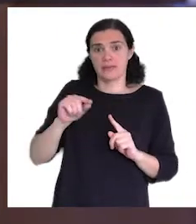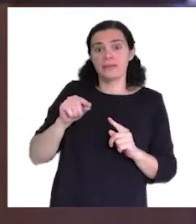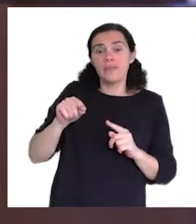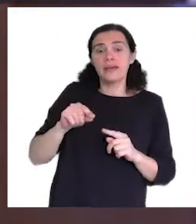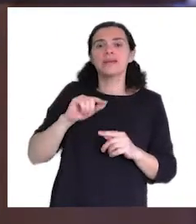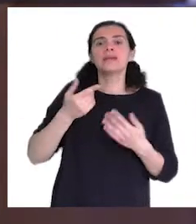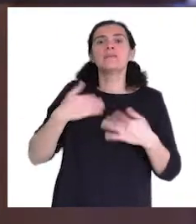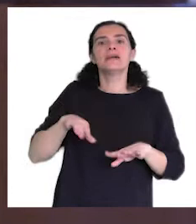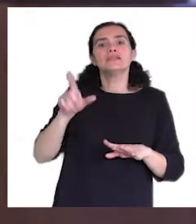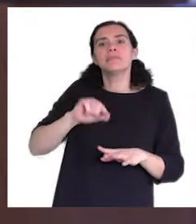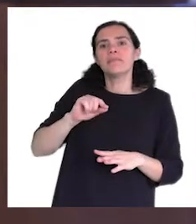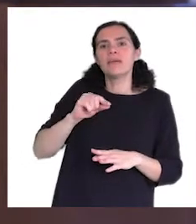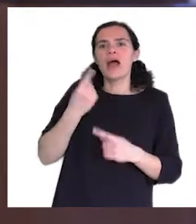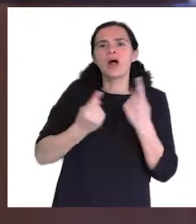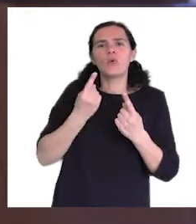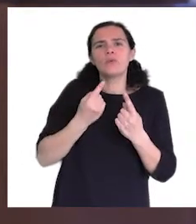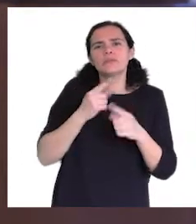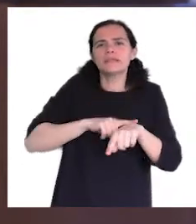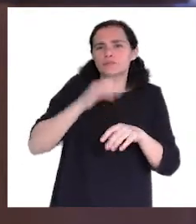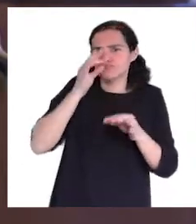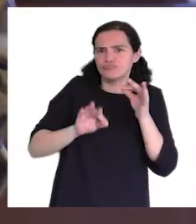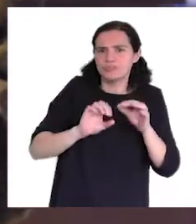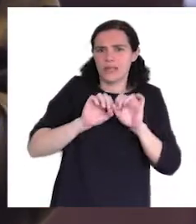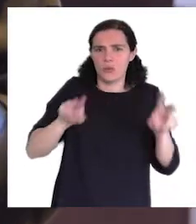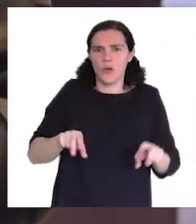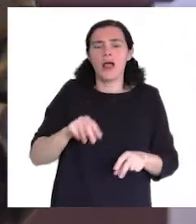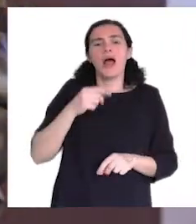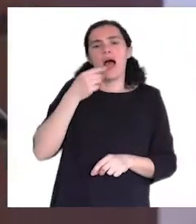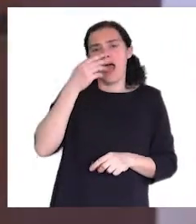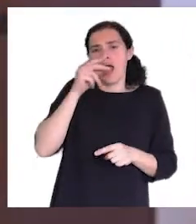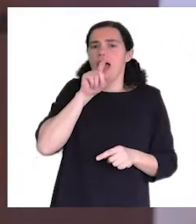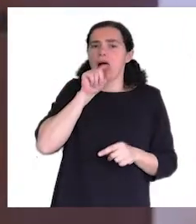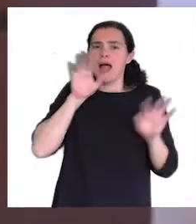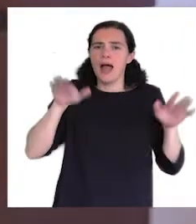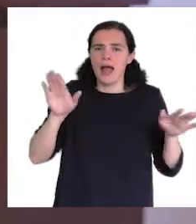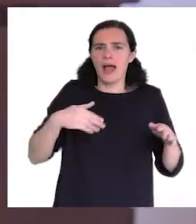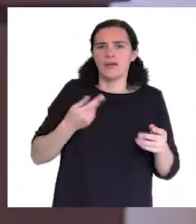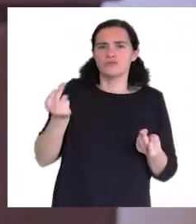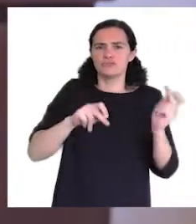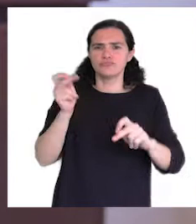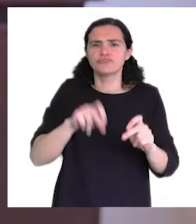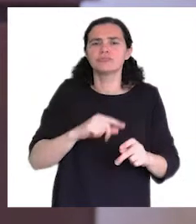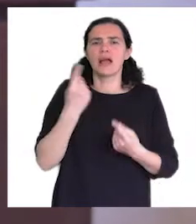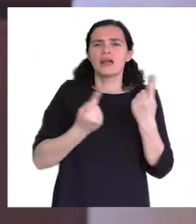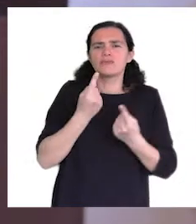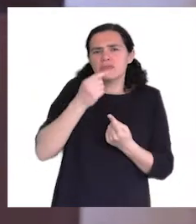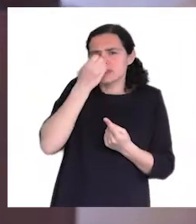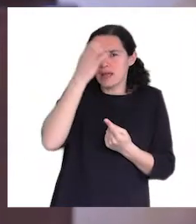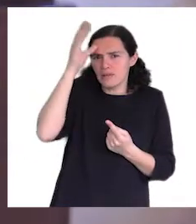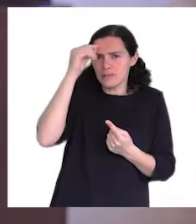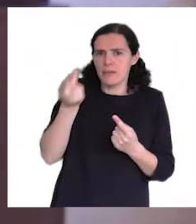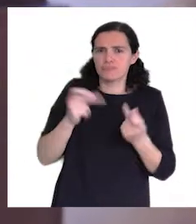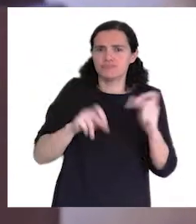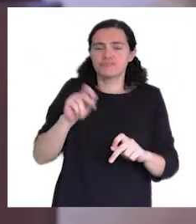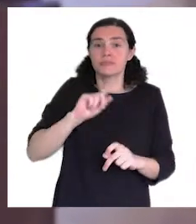ano todo, mas aquelas que vêm só de passagem, como as aves migradoras e como outras espécies que às vezes nos surgem e